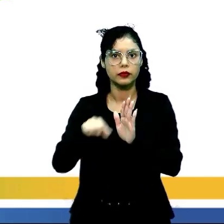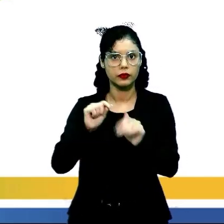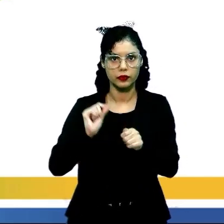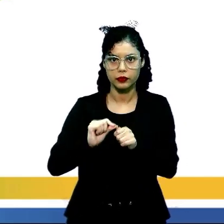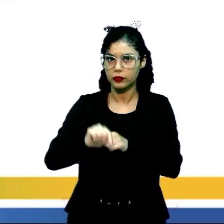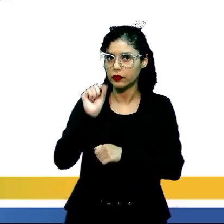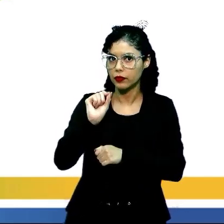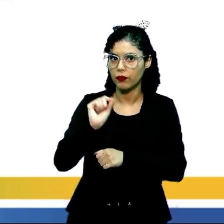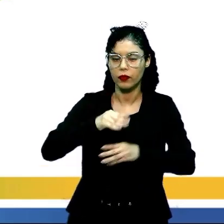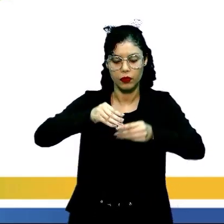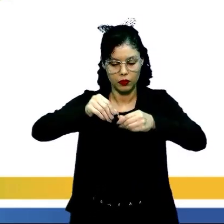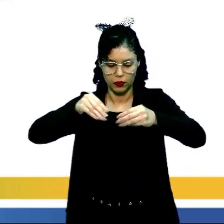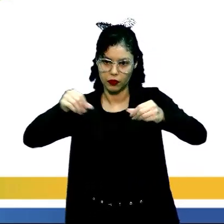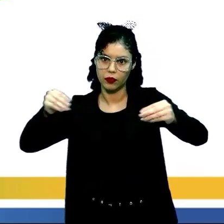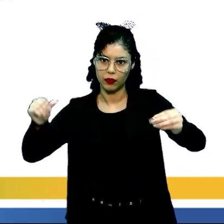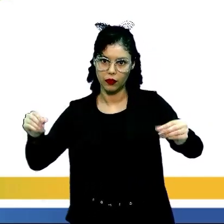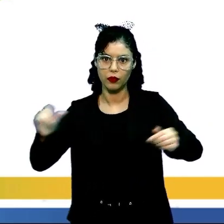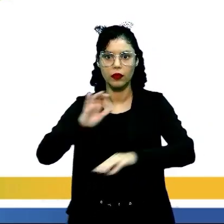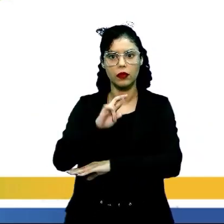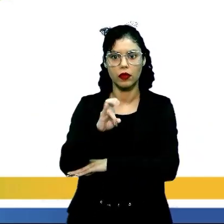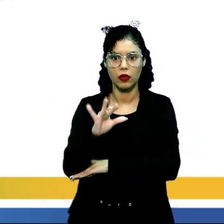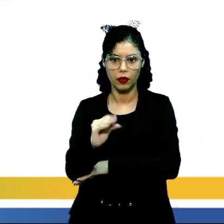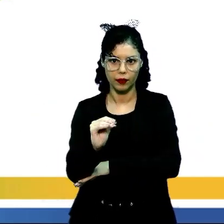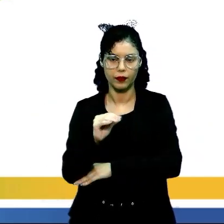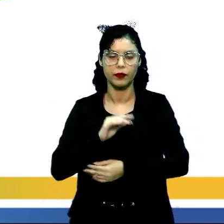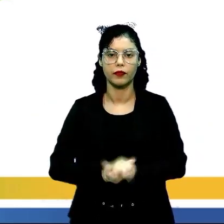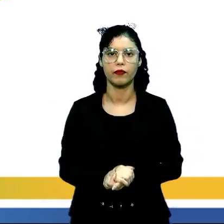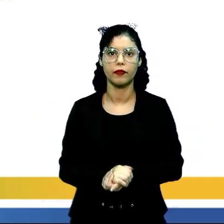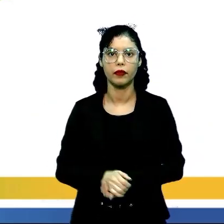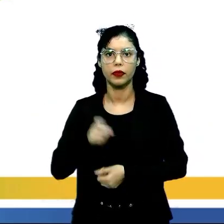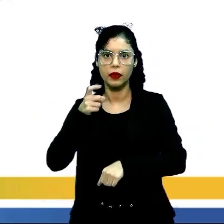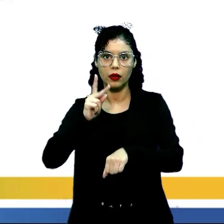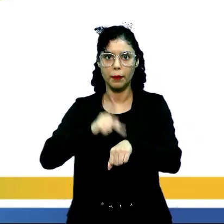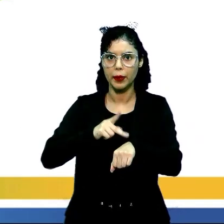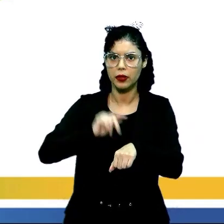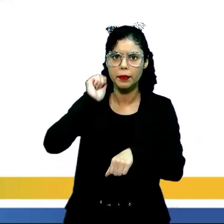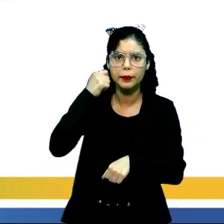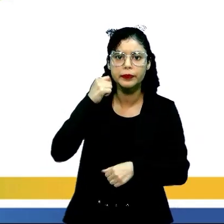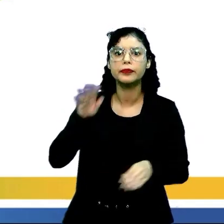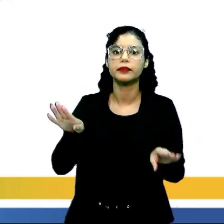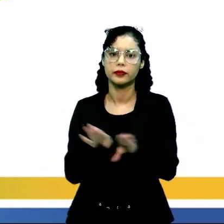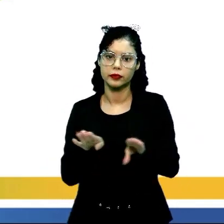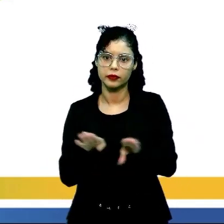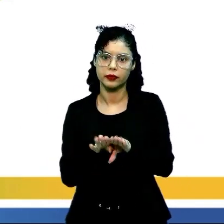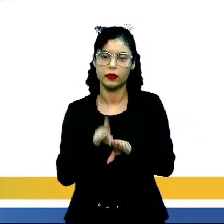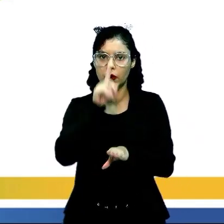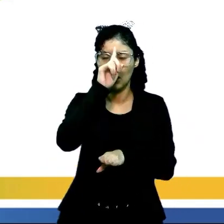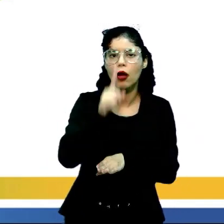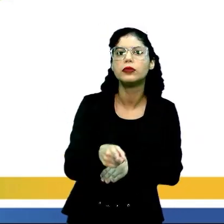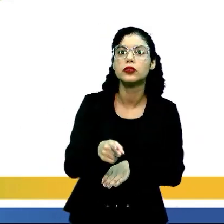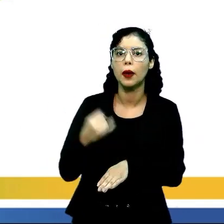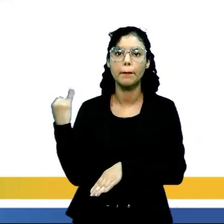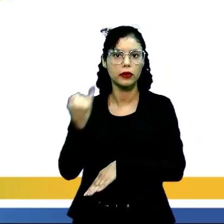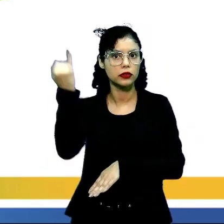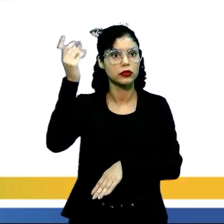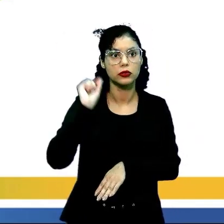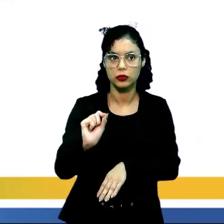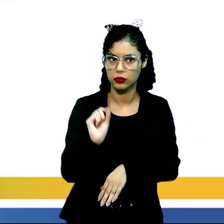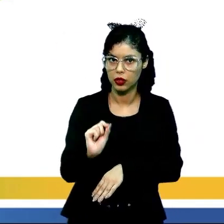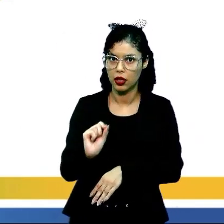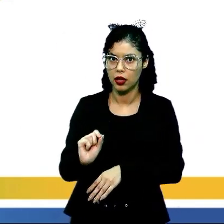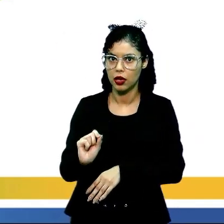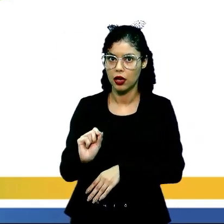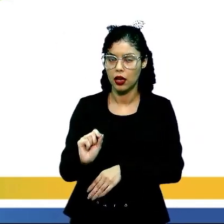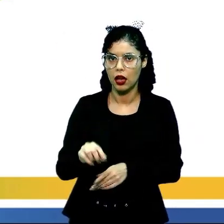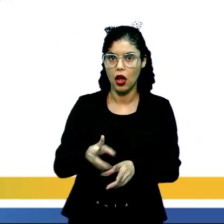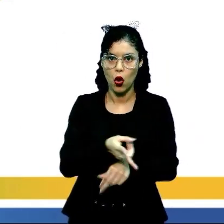por areia, cascalho e carvão. Esse tanque, ele tem uma missão muito importante, que é justamente fazer